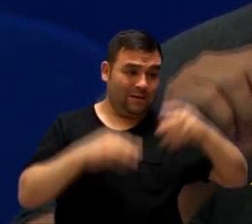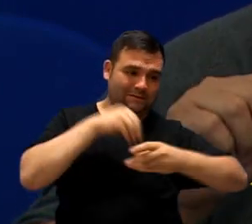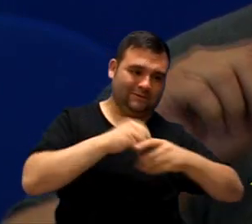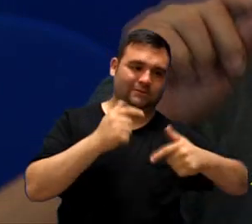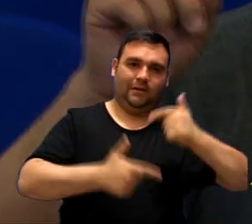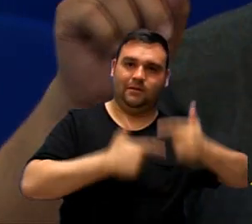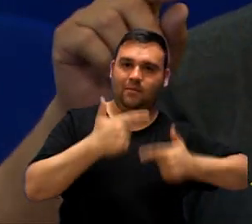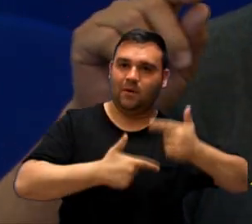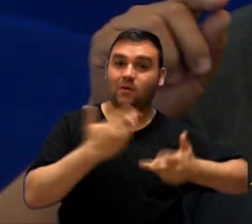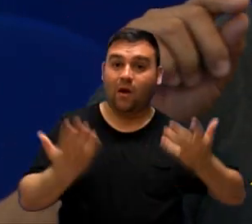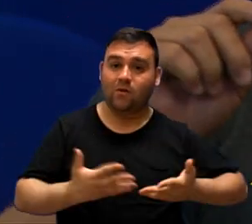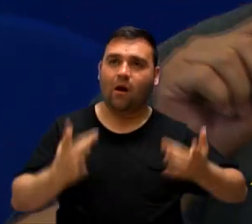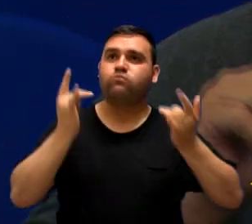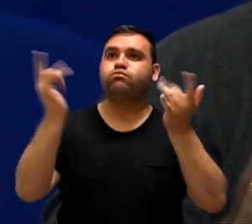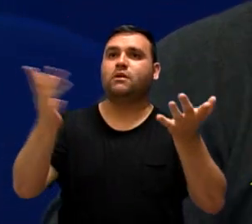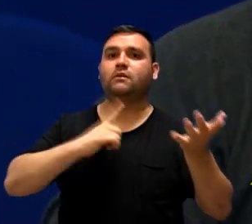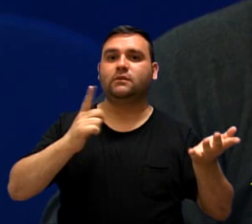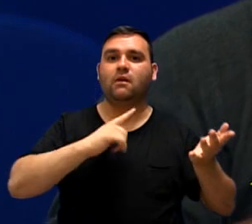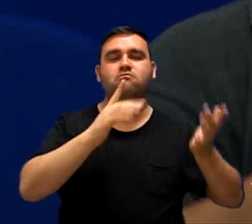está agora lá